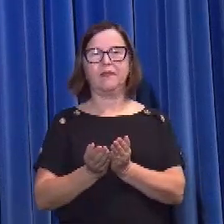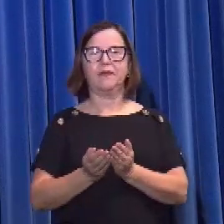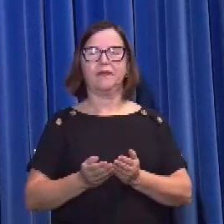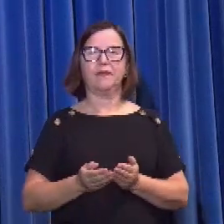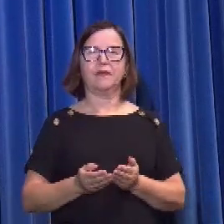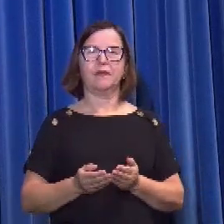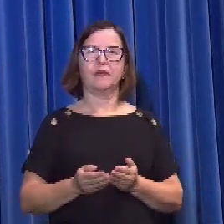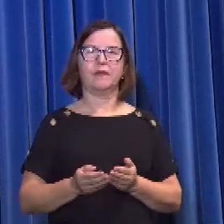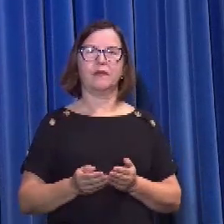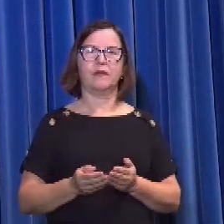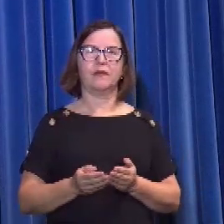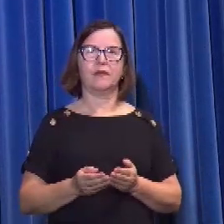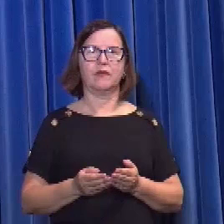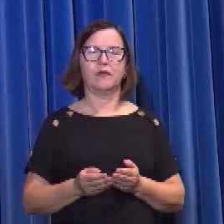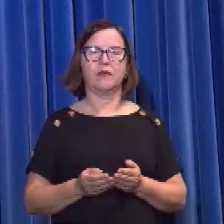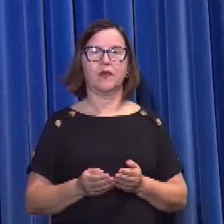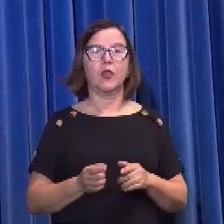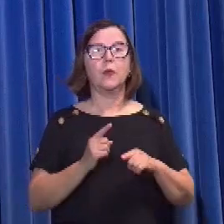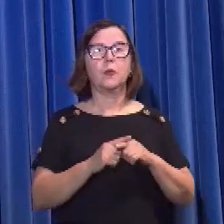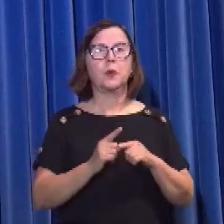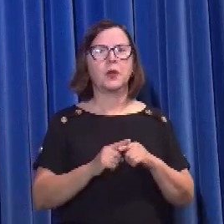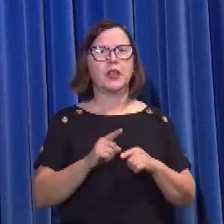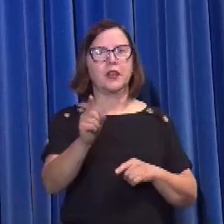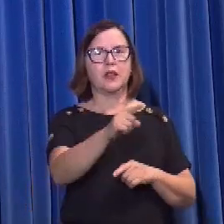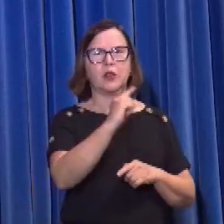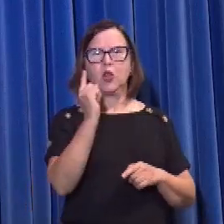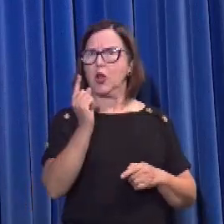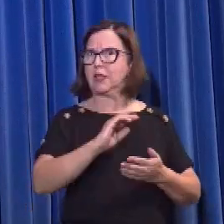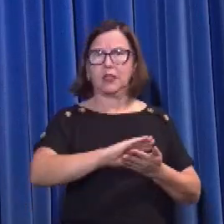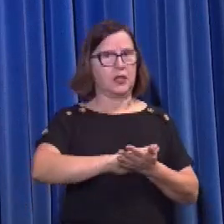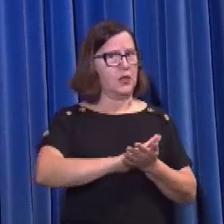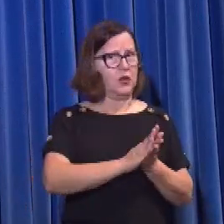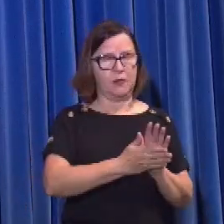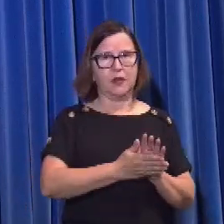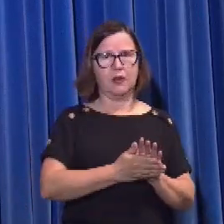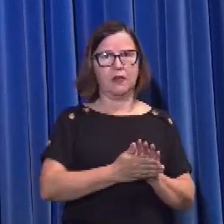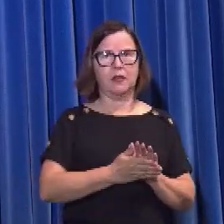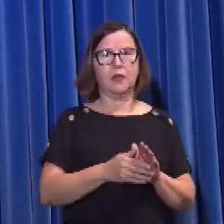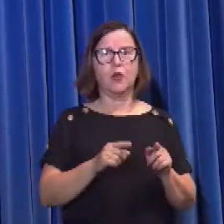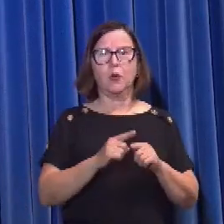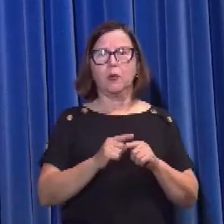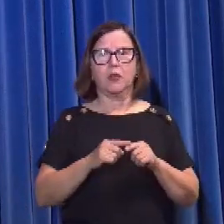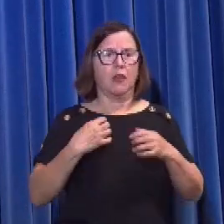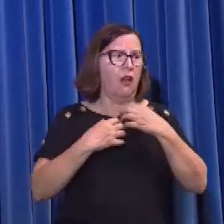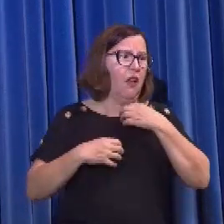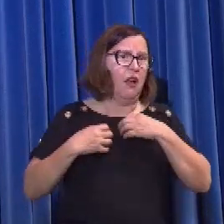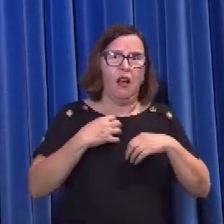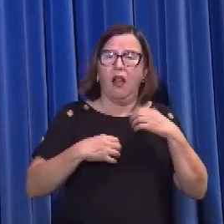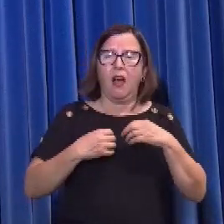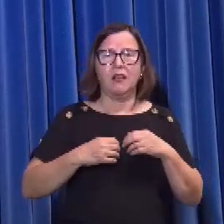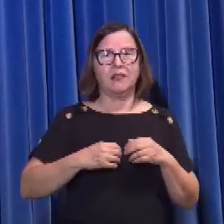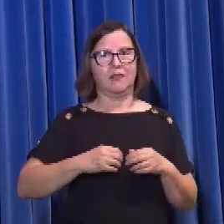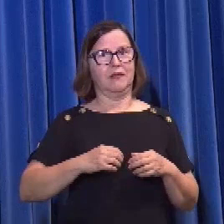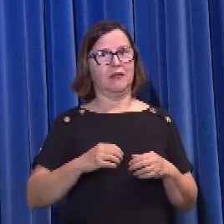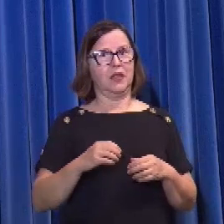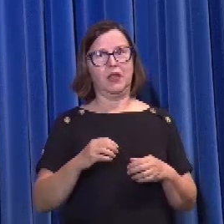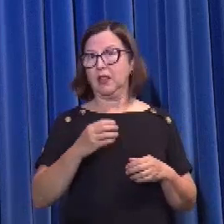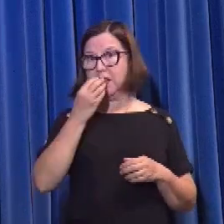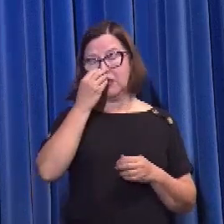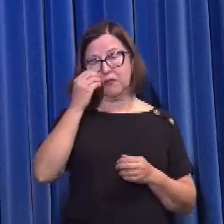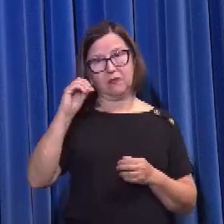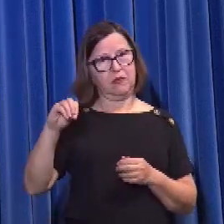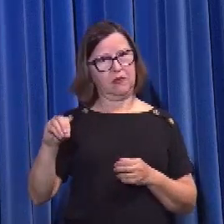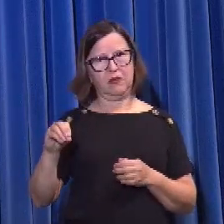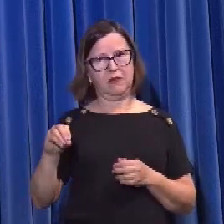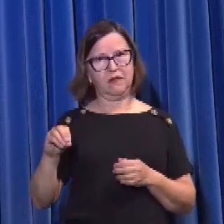Por que nós não somos esmagados? Por que não entramos em desespero? Não somos abandonados?